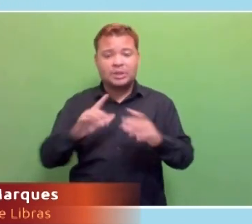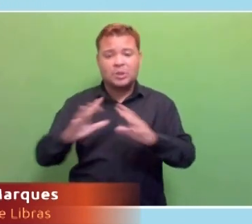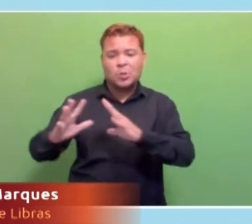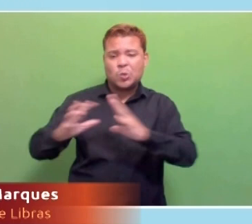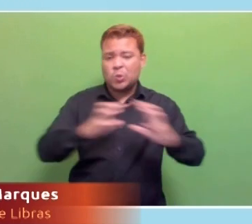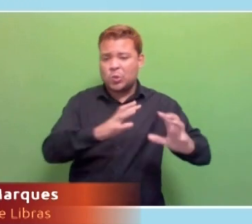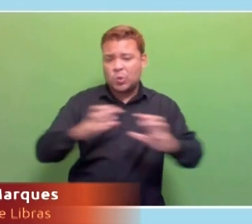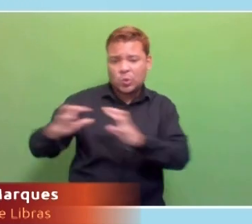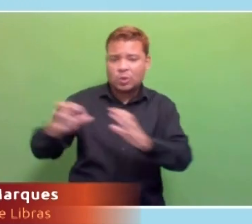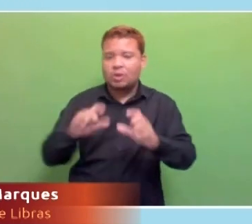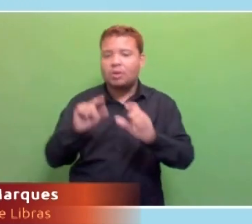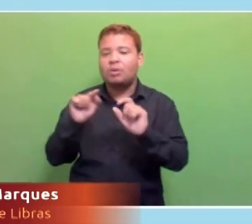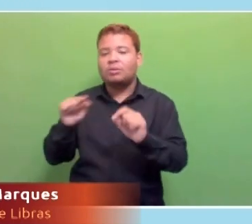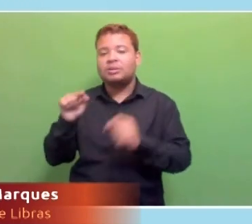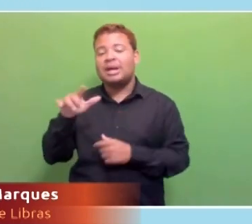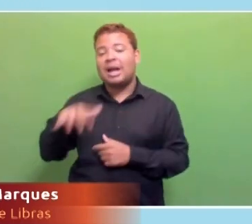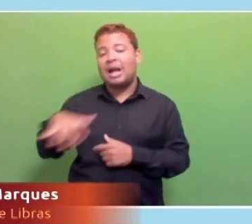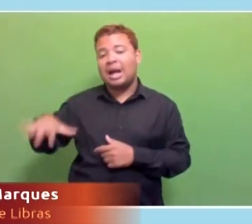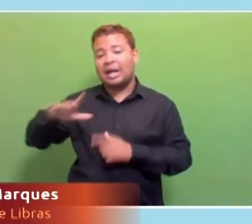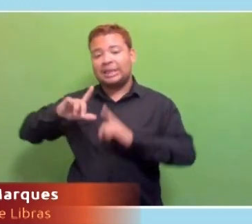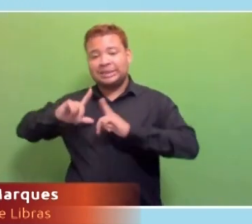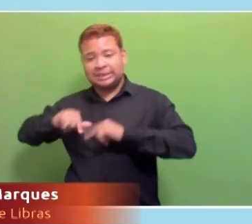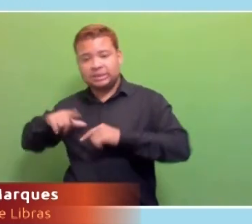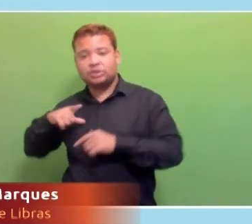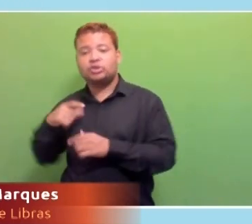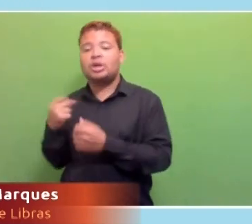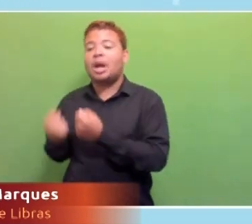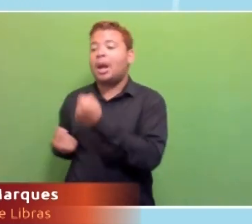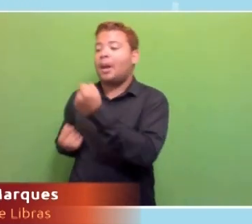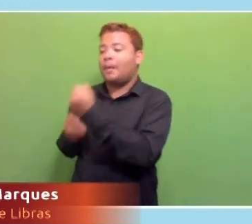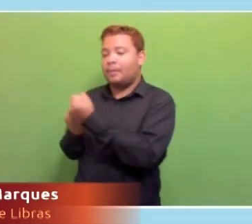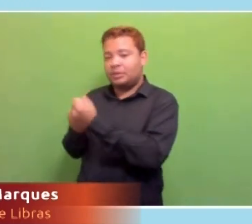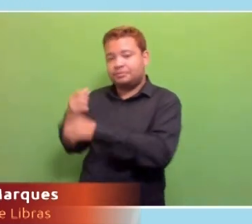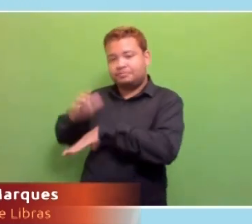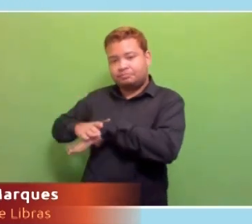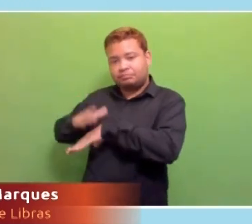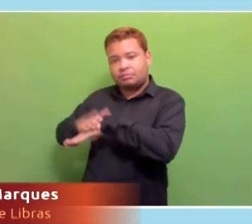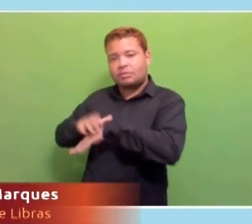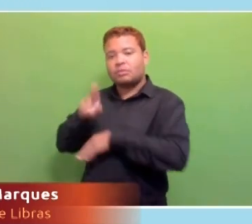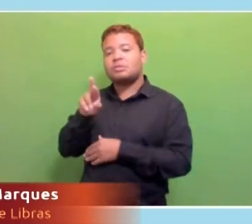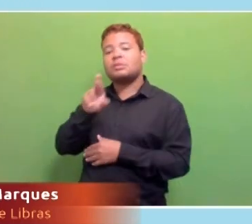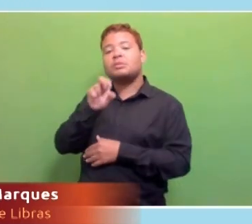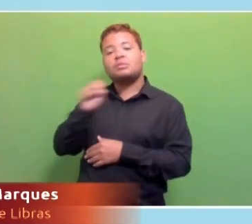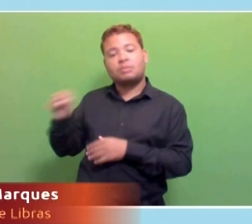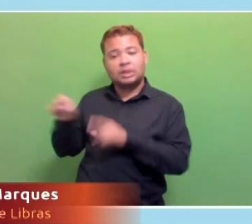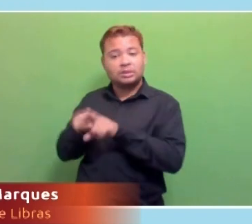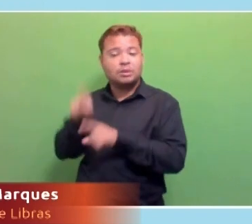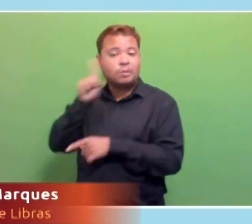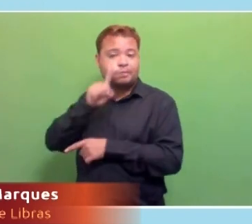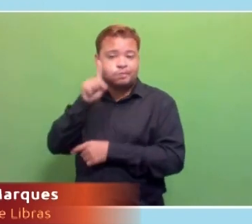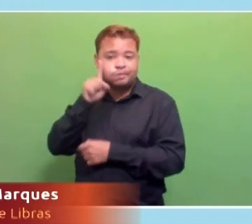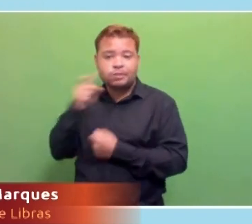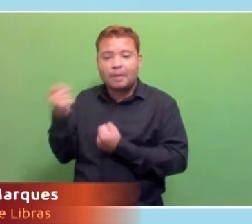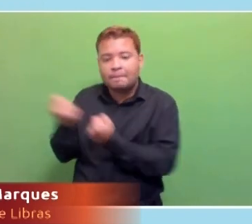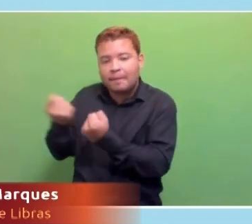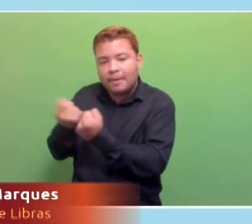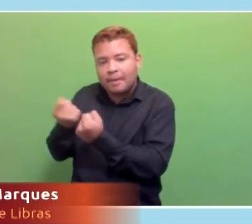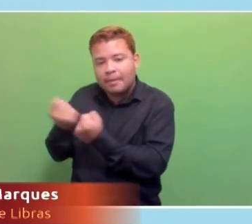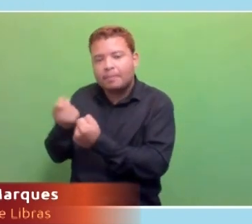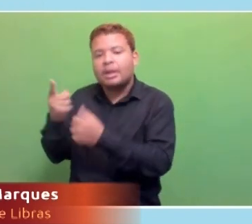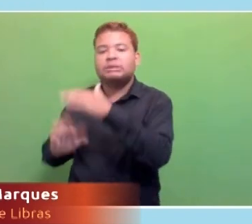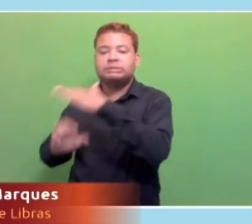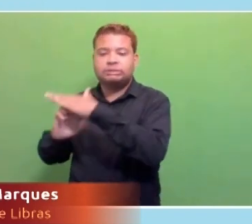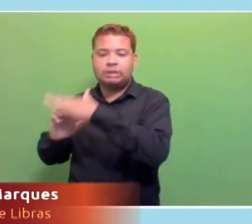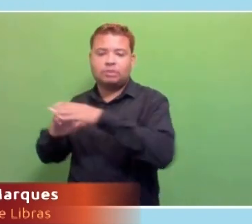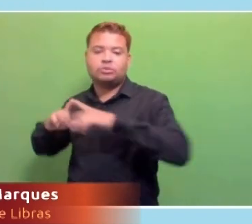mundo ocidental ou Israel, que foi apoiado inicialmente tanto pela União Soviética quanto pelos Estados Unidos, a manter o próprio Estado. A partir